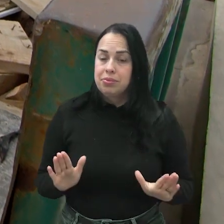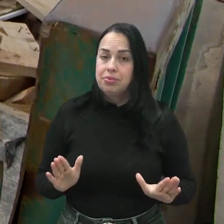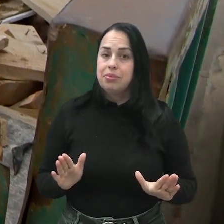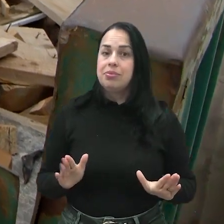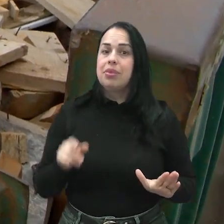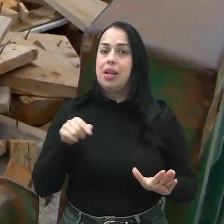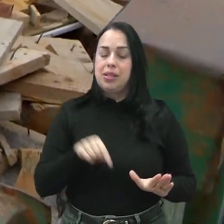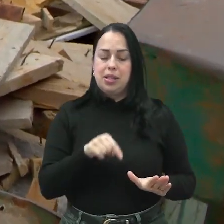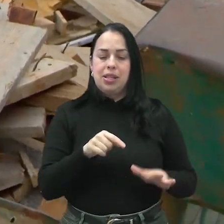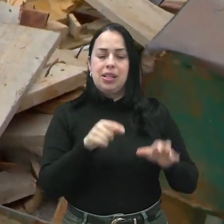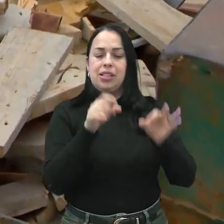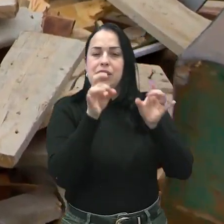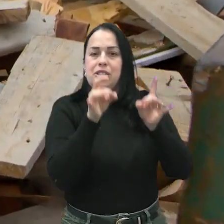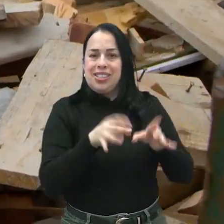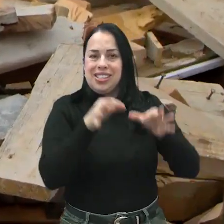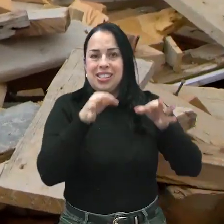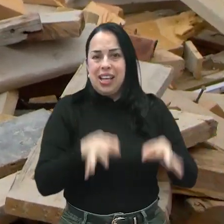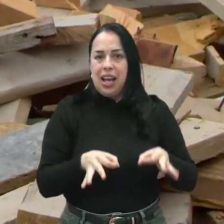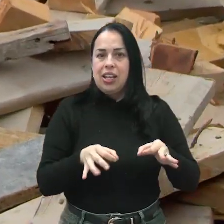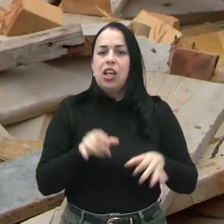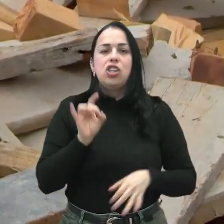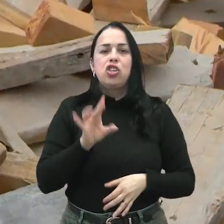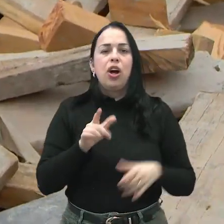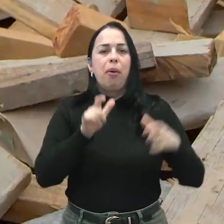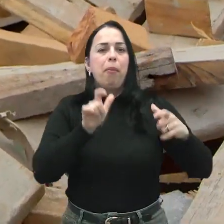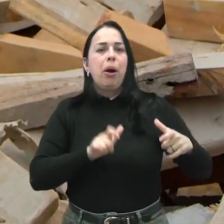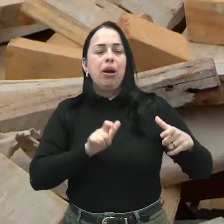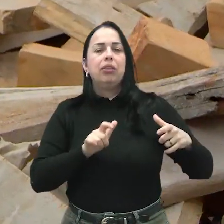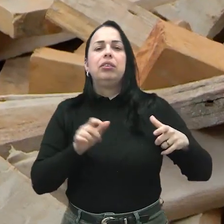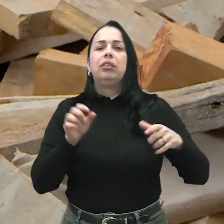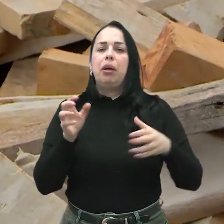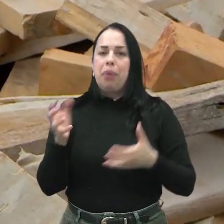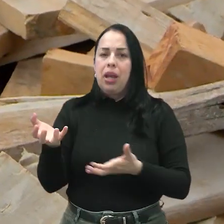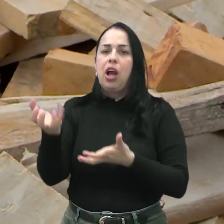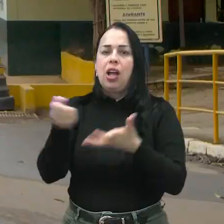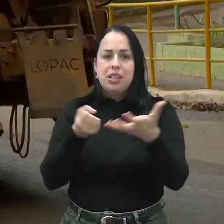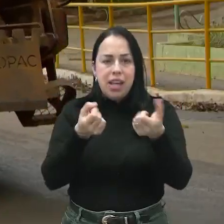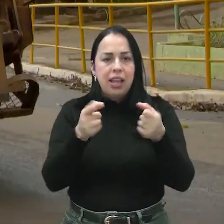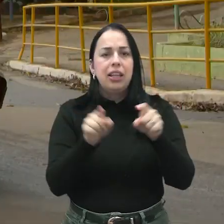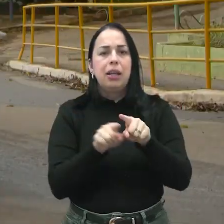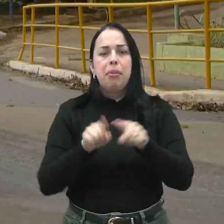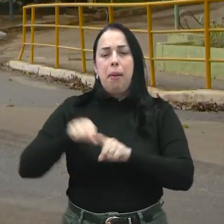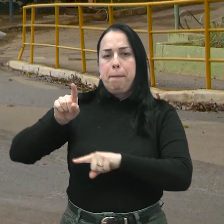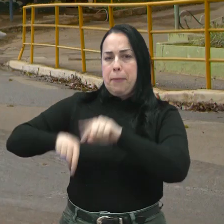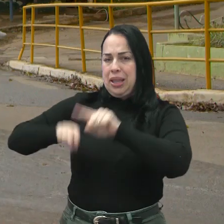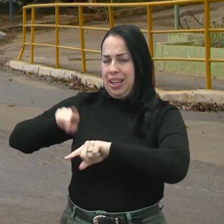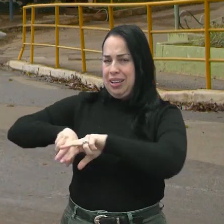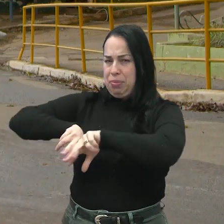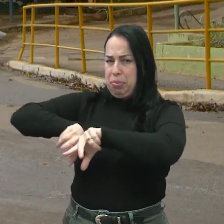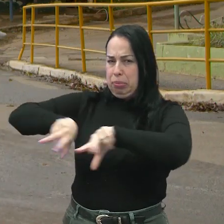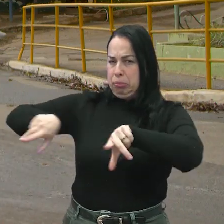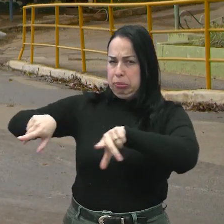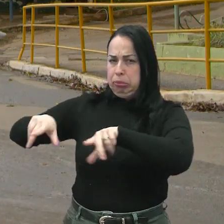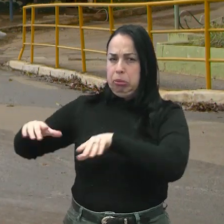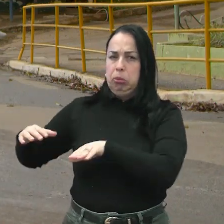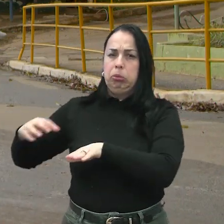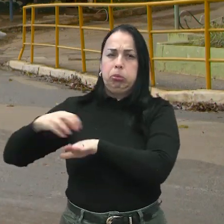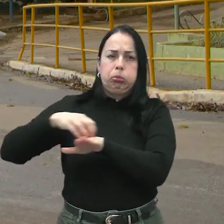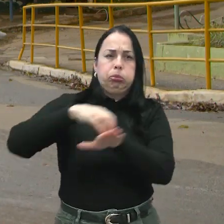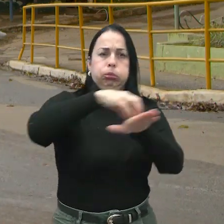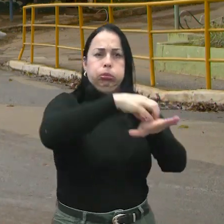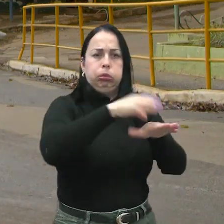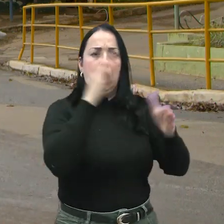descarte correto não passa apenas pelos PEVs com o recolhimento de entulho. Materiais do dia a dia que vão para o